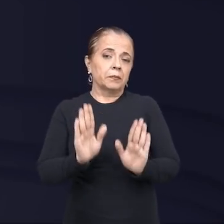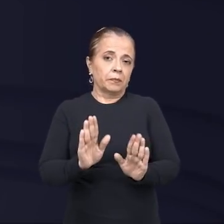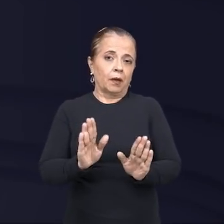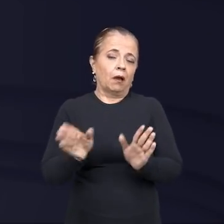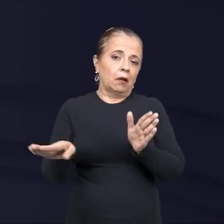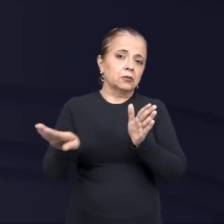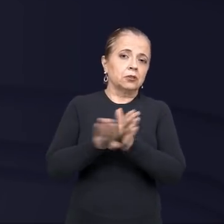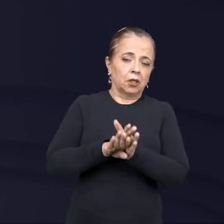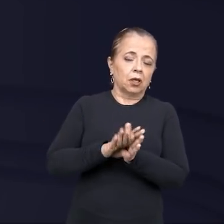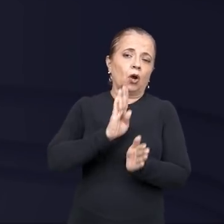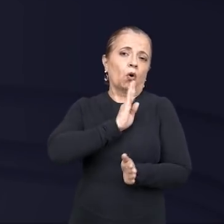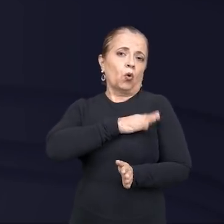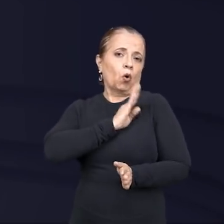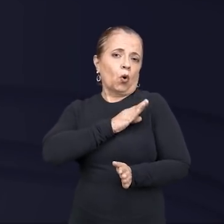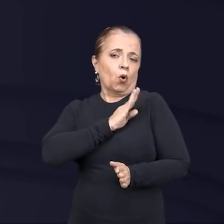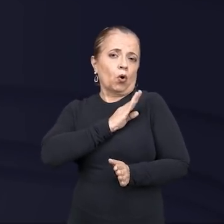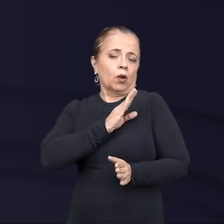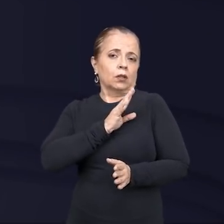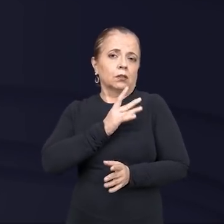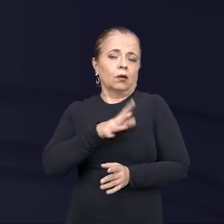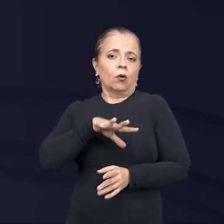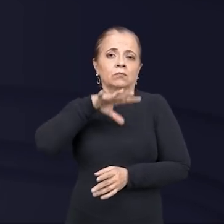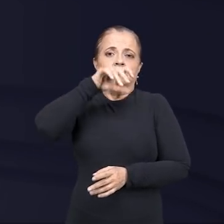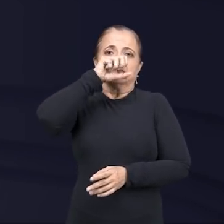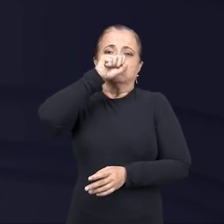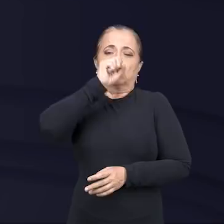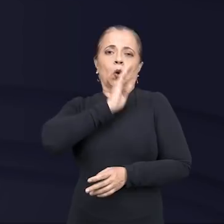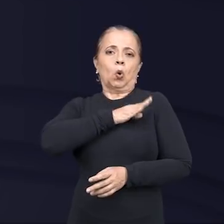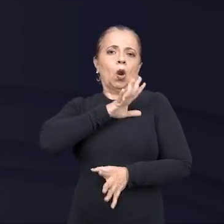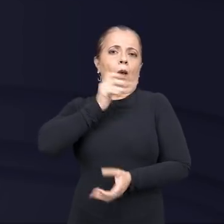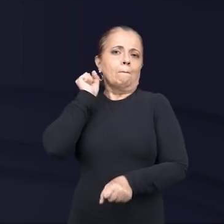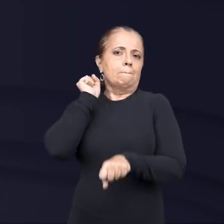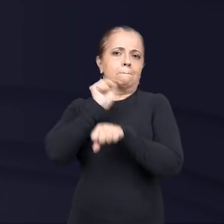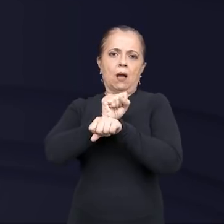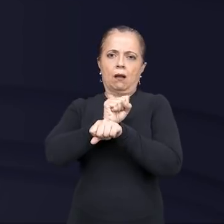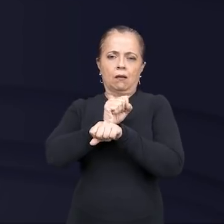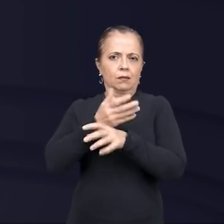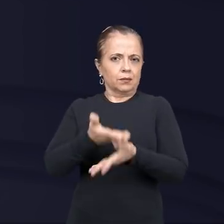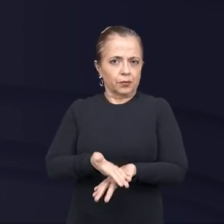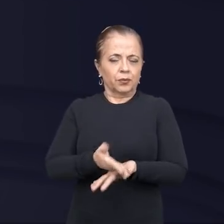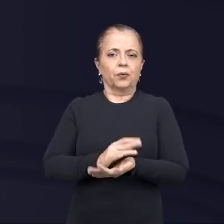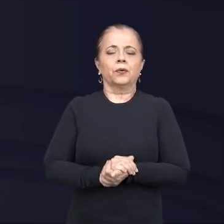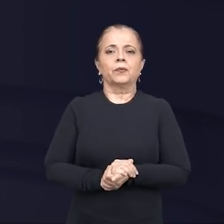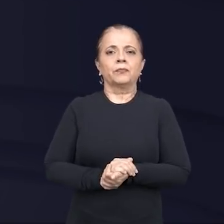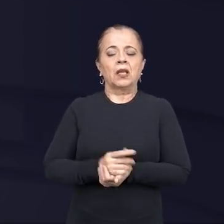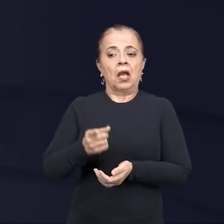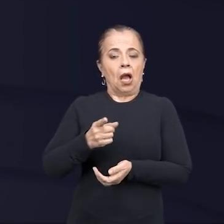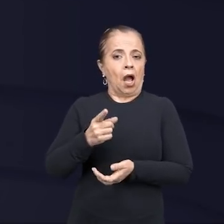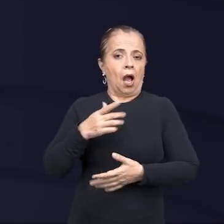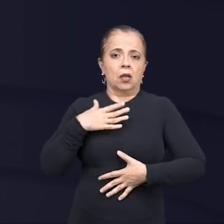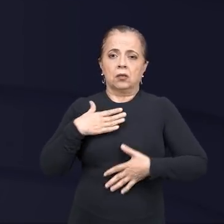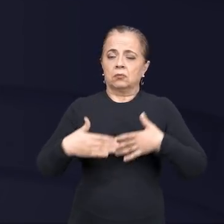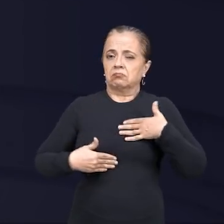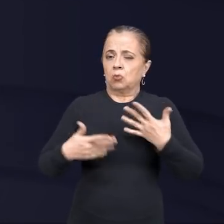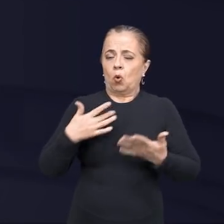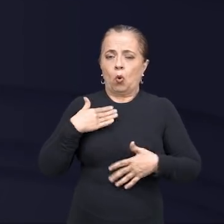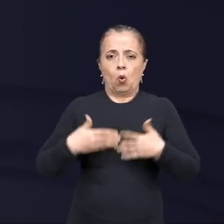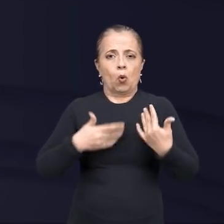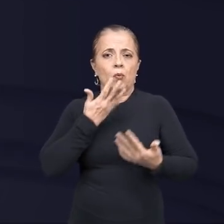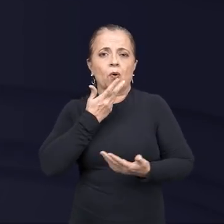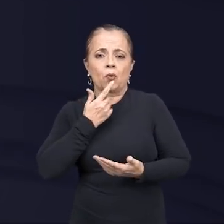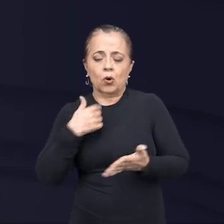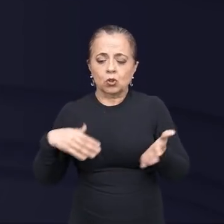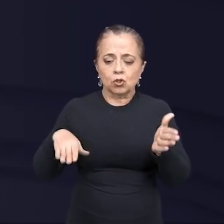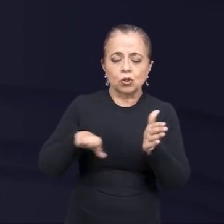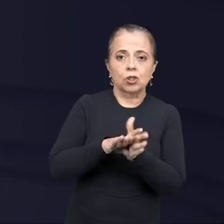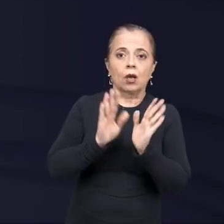é uma parada cardiorrespiratória. Basicamente, ele já chega cadáver lá, mas de qualquer maneira a